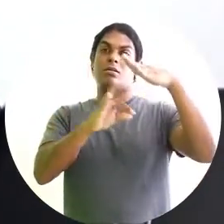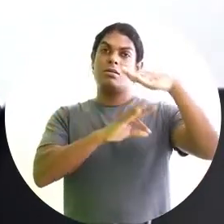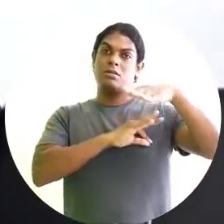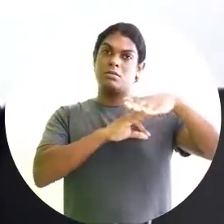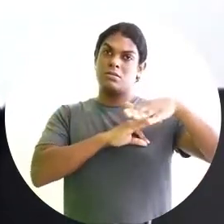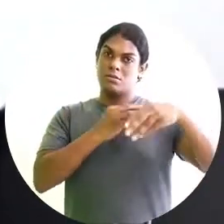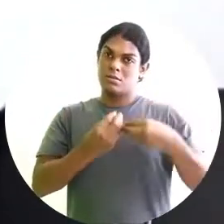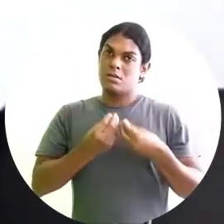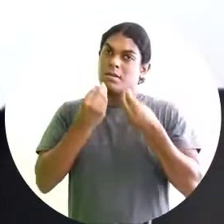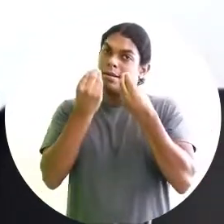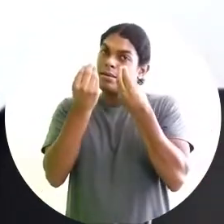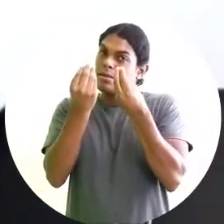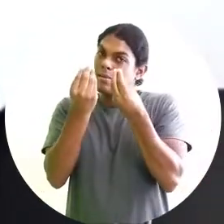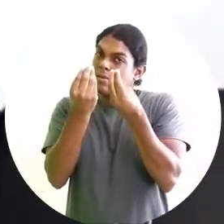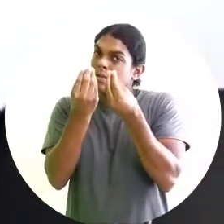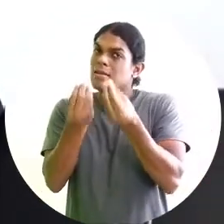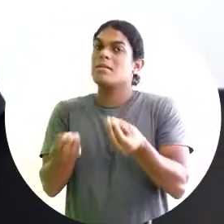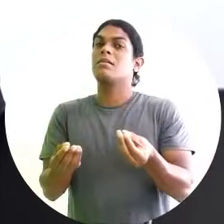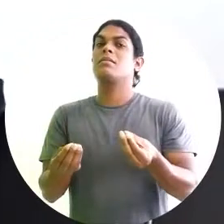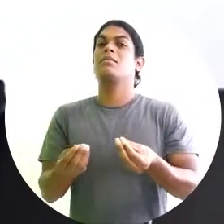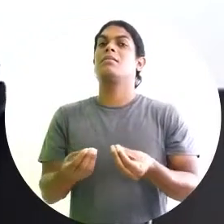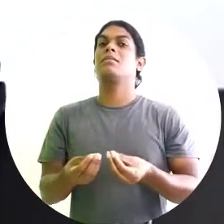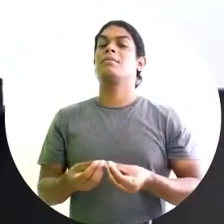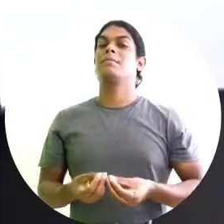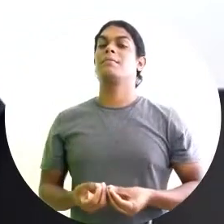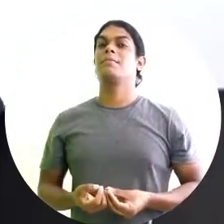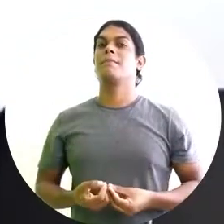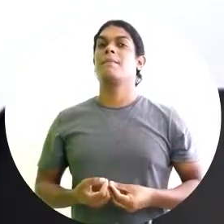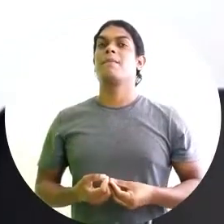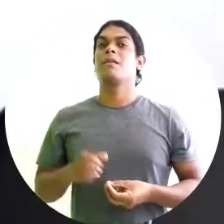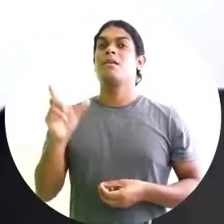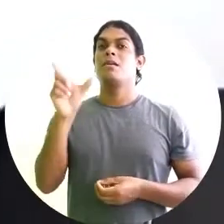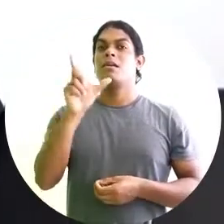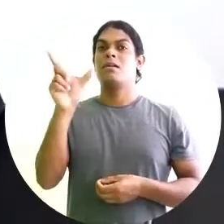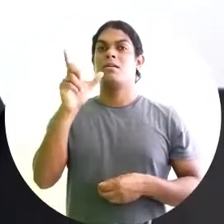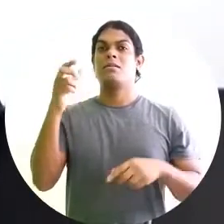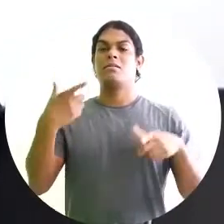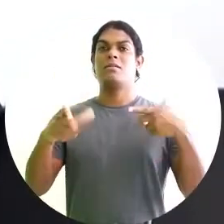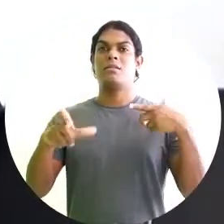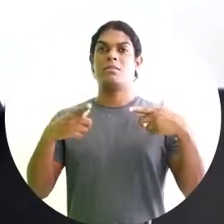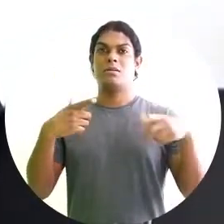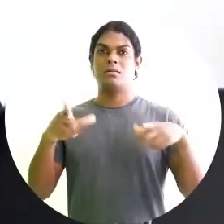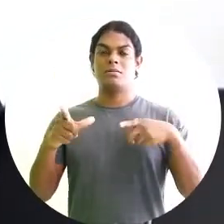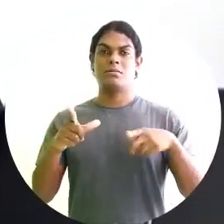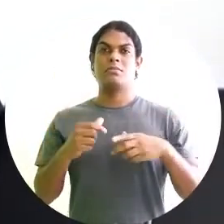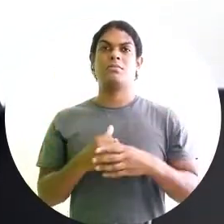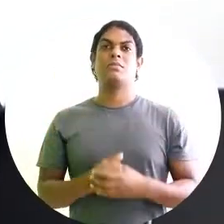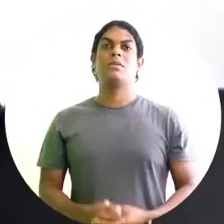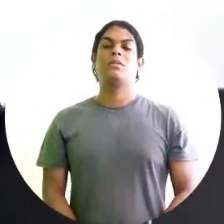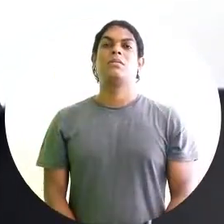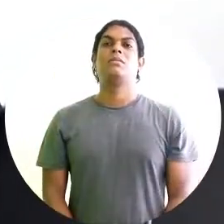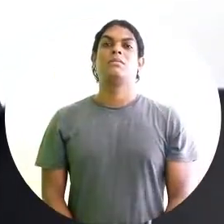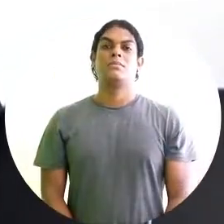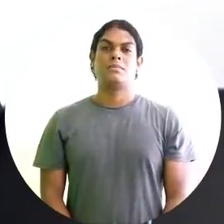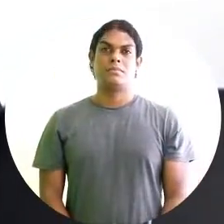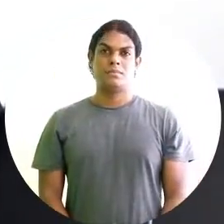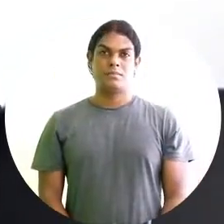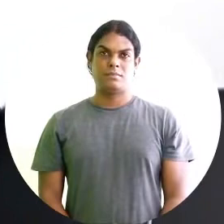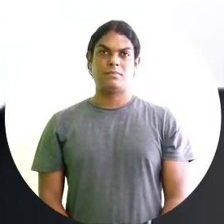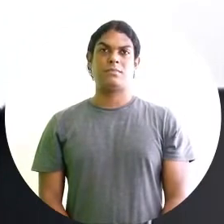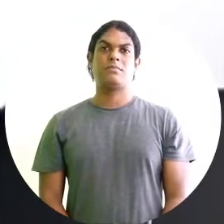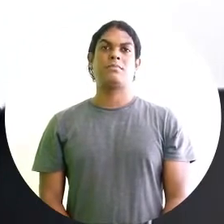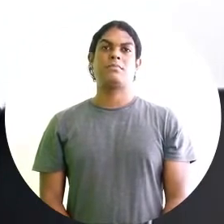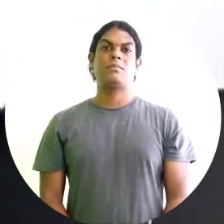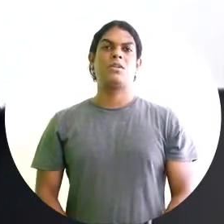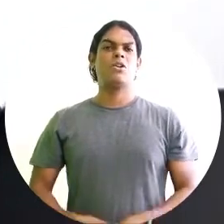e entregar, ou seja, aonde terá a sede do seu empreendimento, entregar a carteira de trabalho conforme